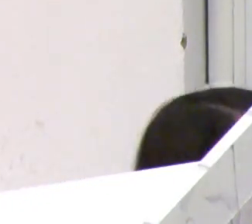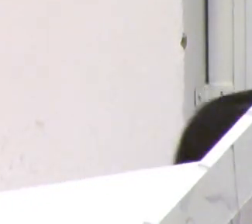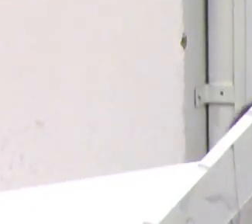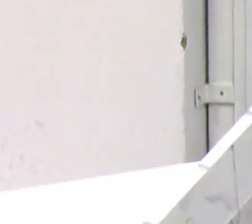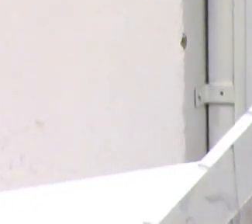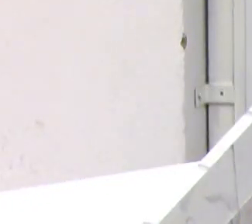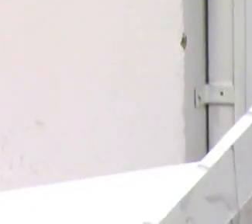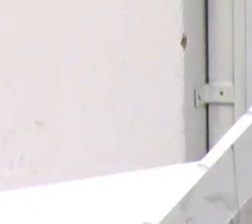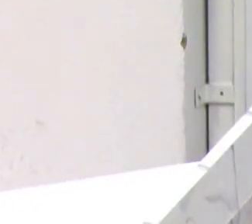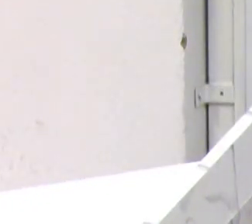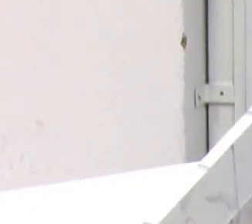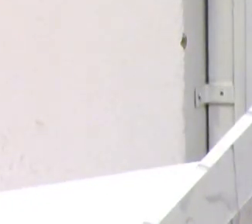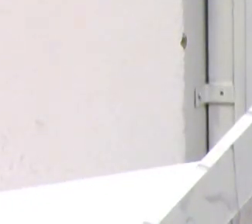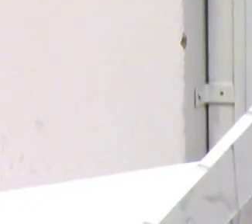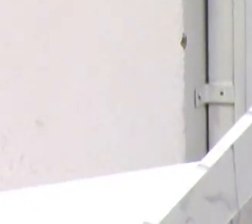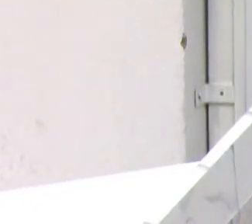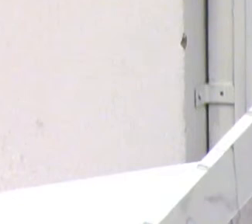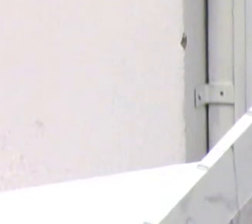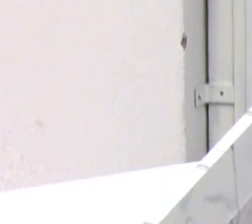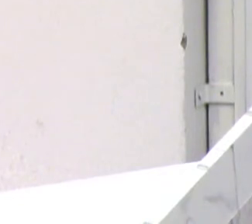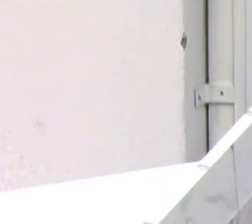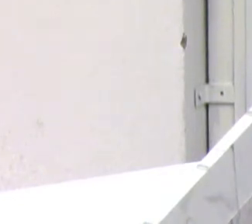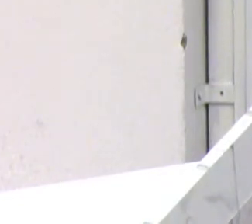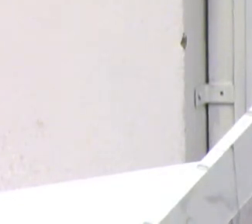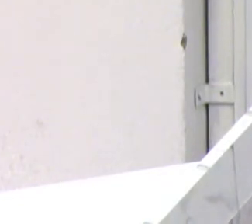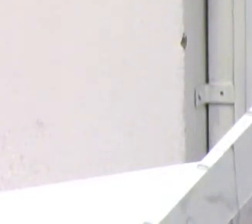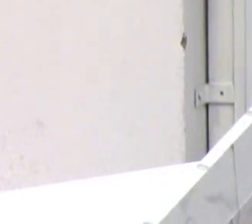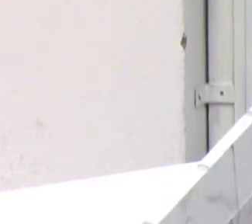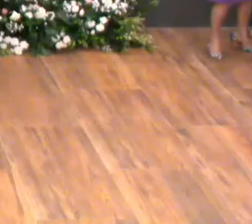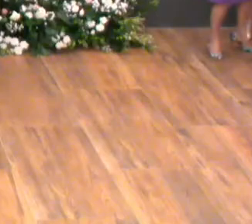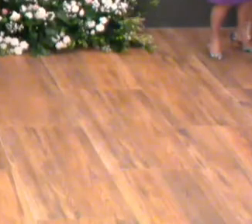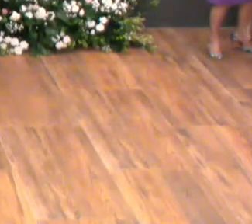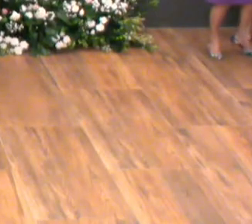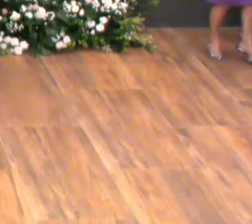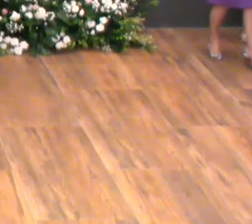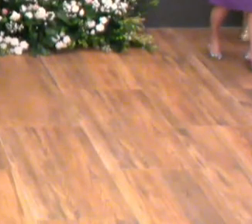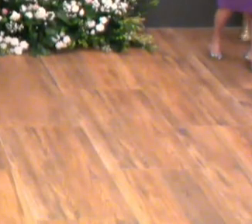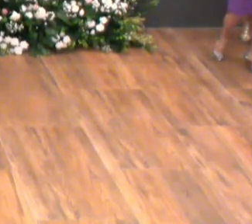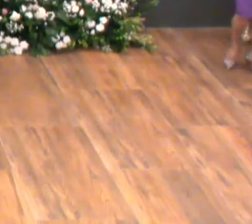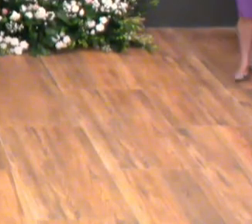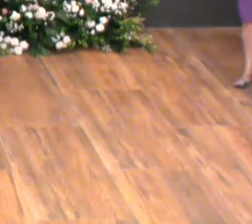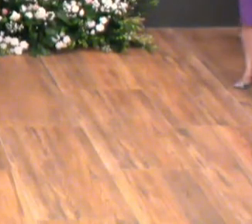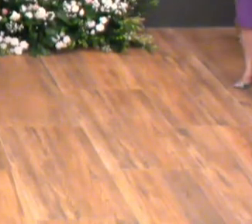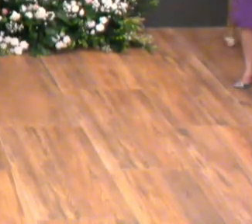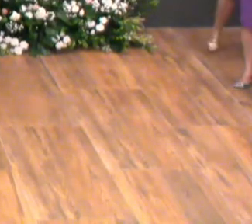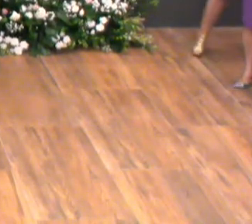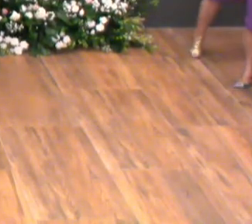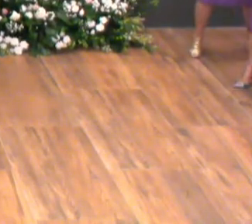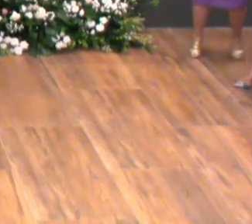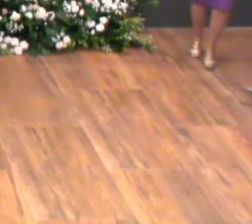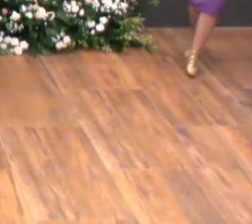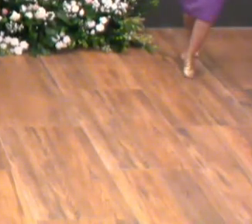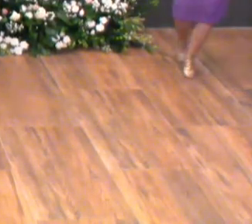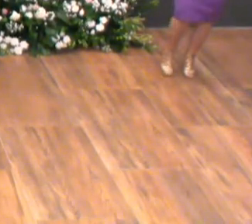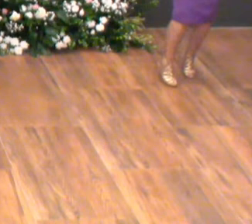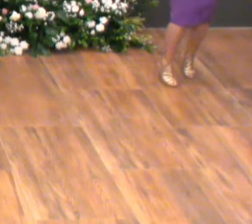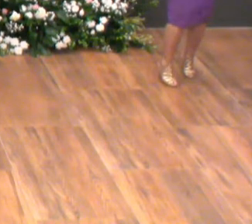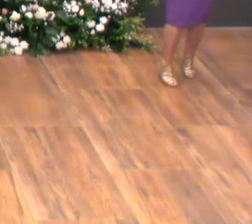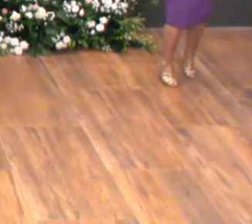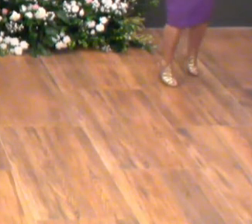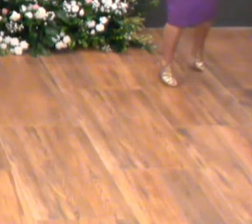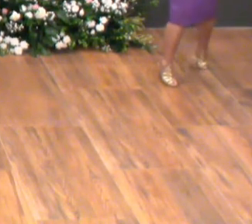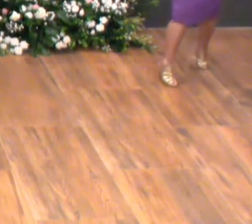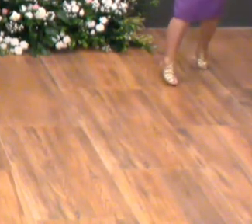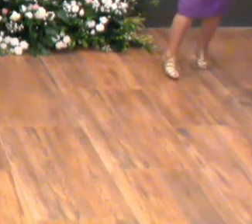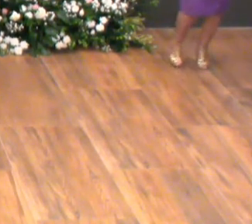Quadrangular, liderando células e trabalhos missionários. Graduada em Psicologia, Carla atualmente é pastora. Também lidera um